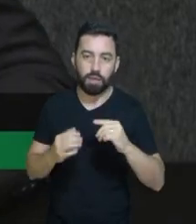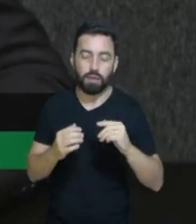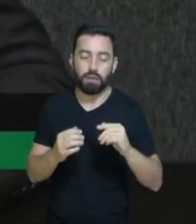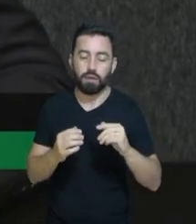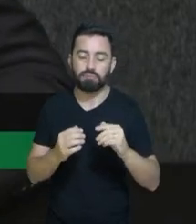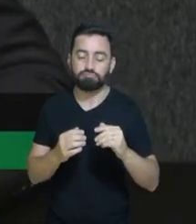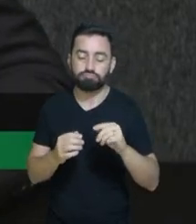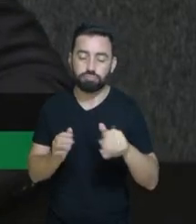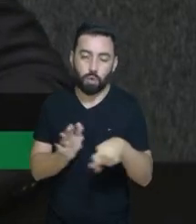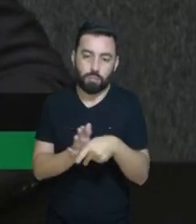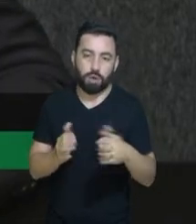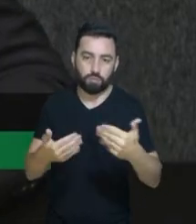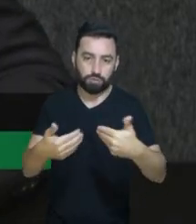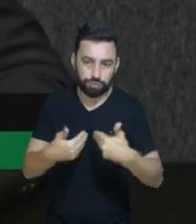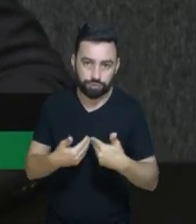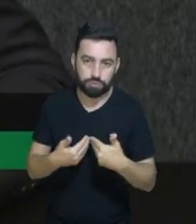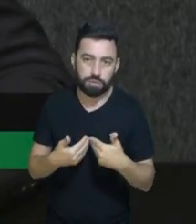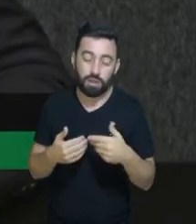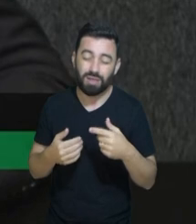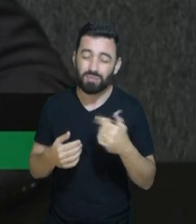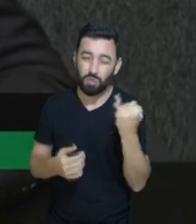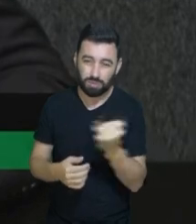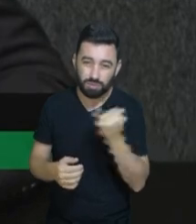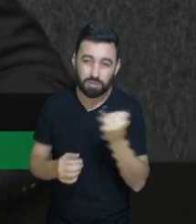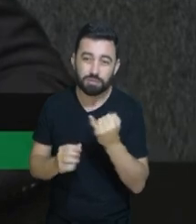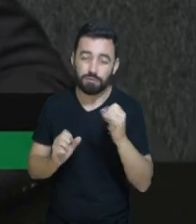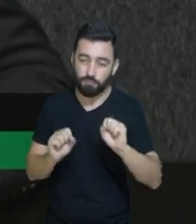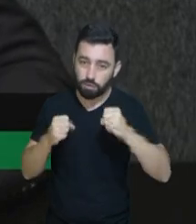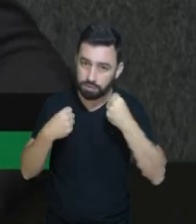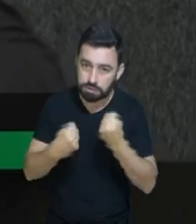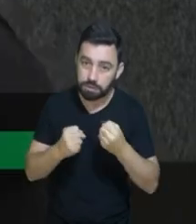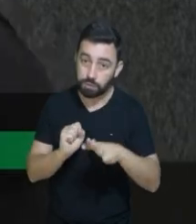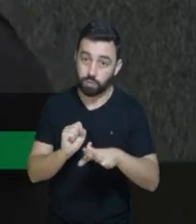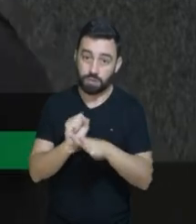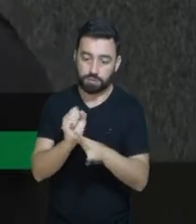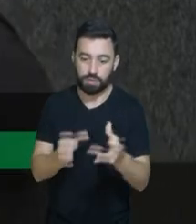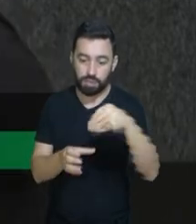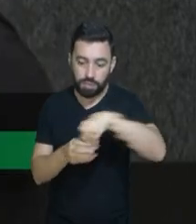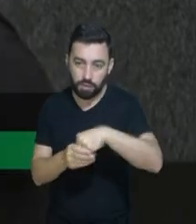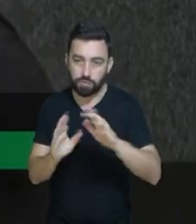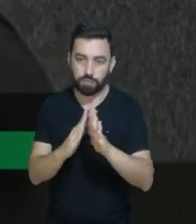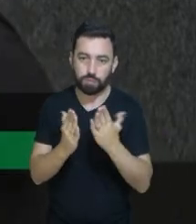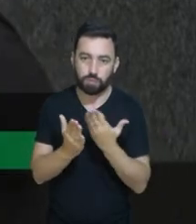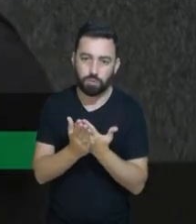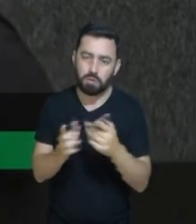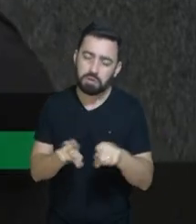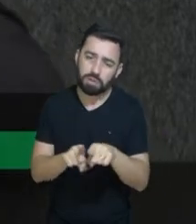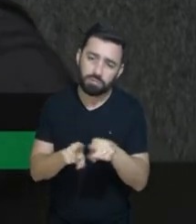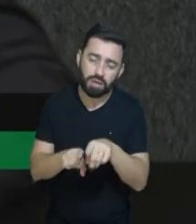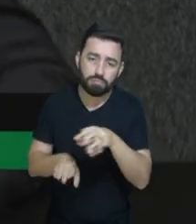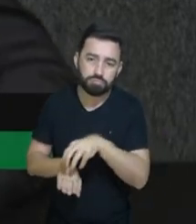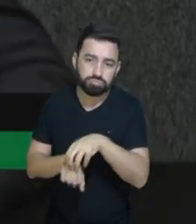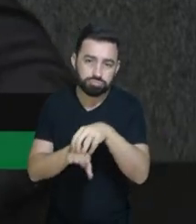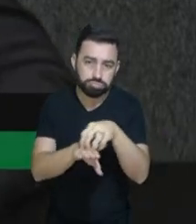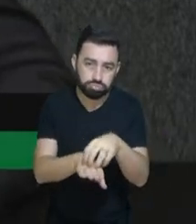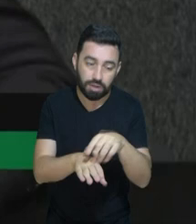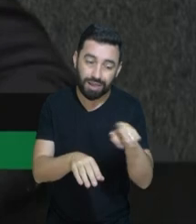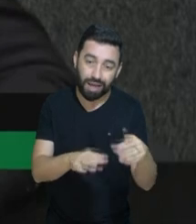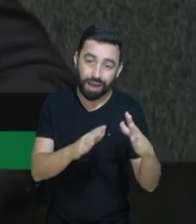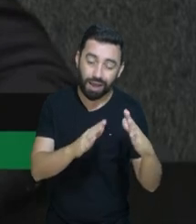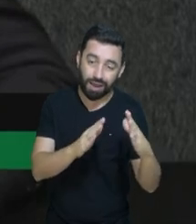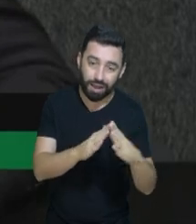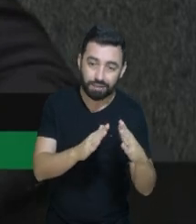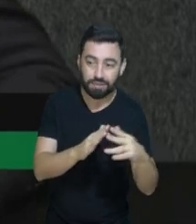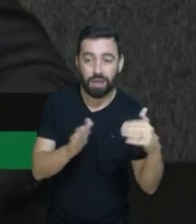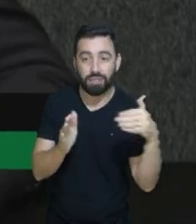importante para fortalecer a sensação de segurança no ambiente escolar E durante o deslocamento entre a residência e a sala de